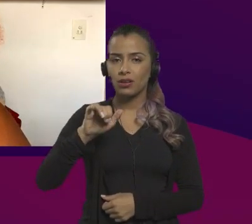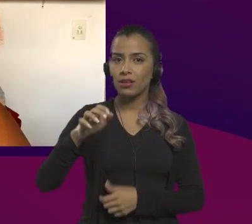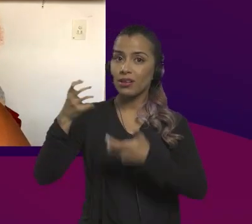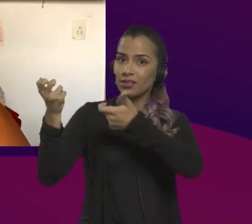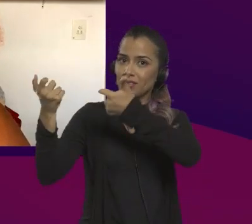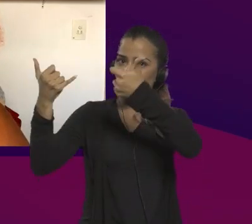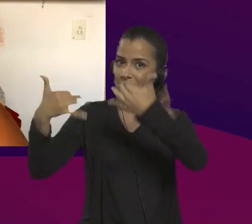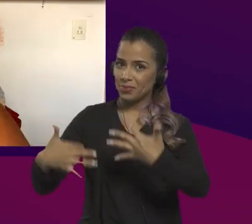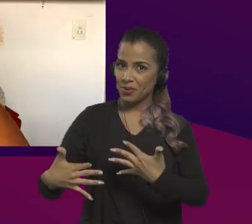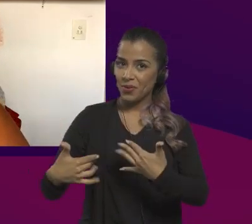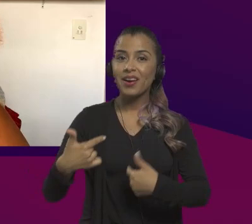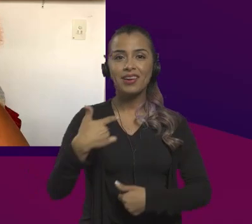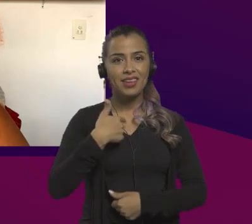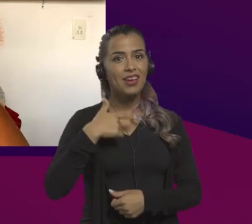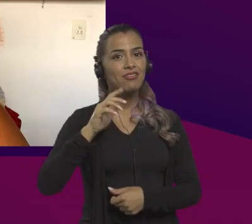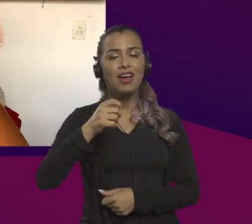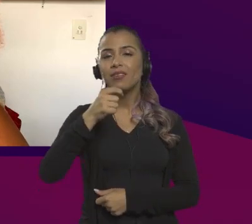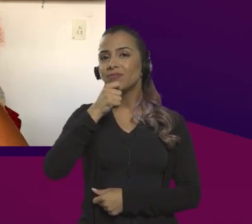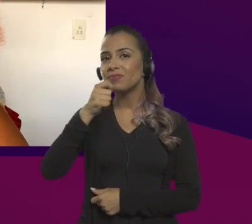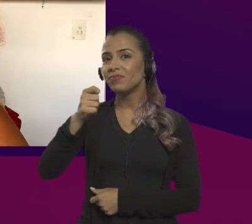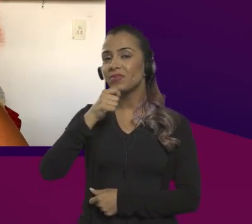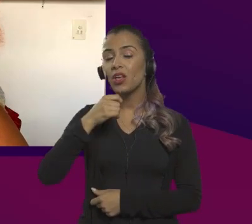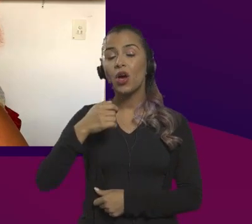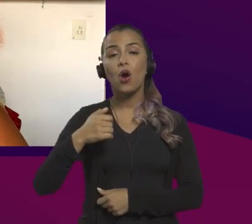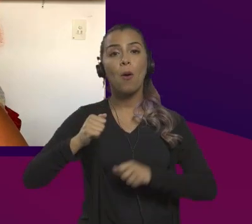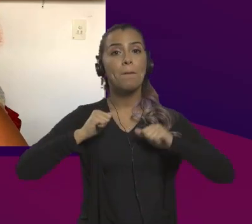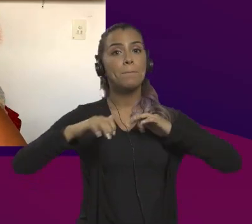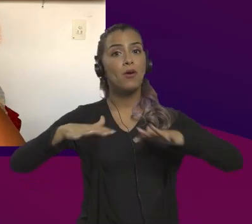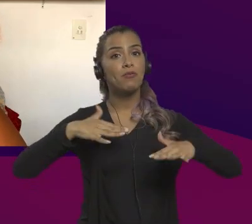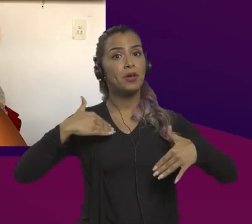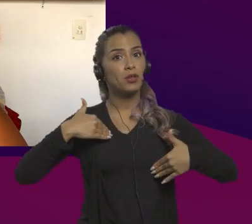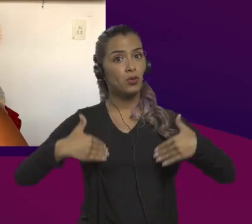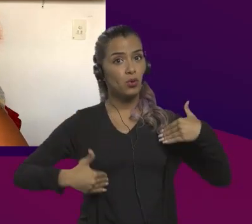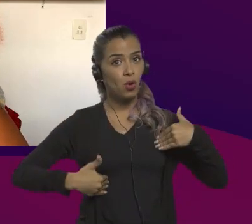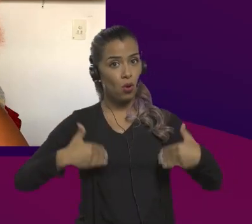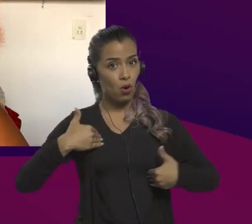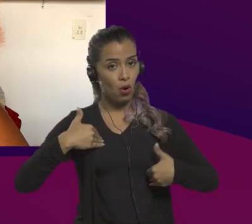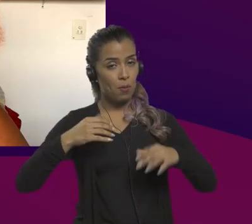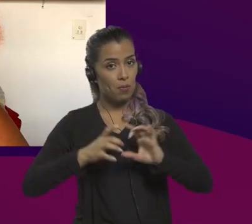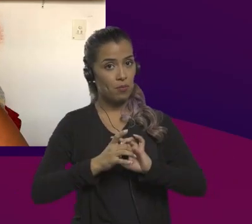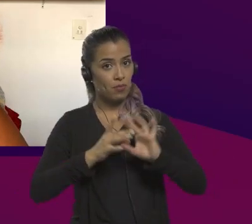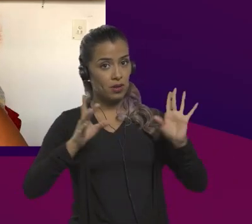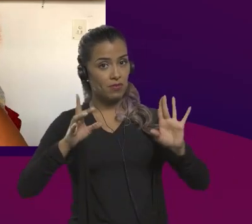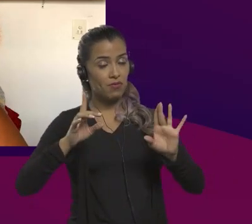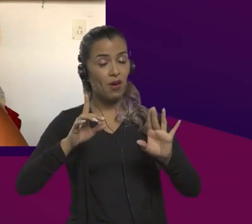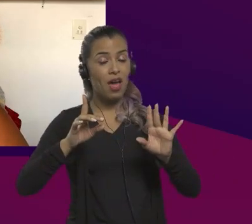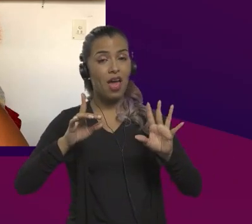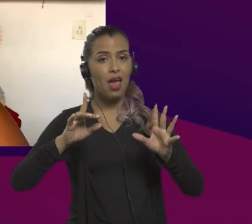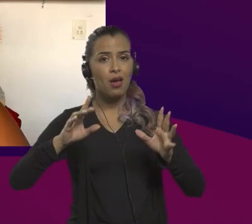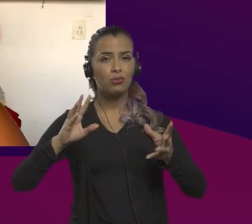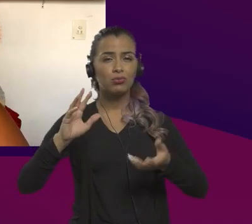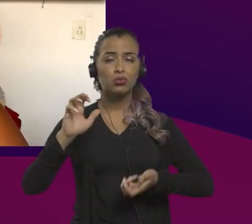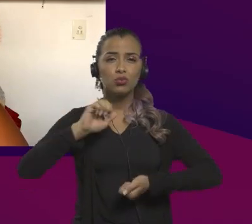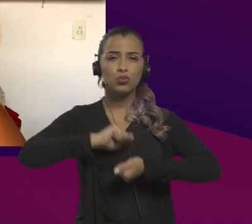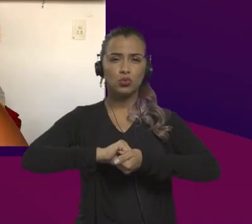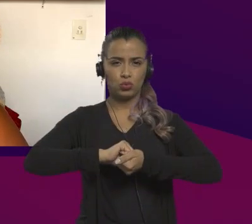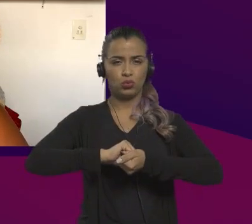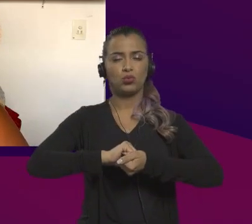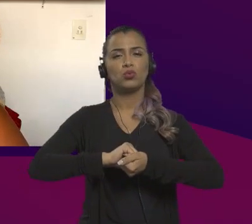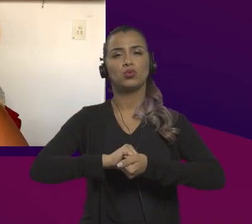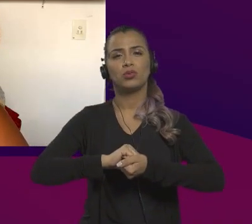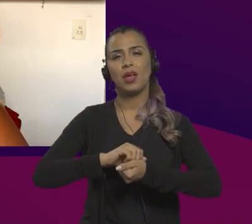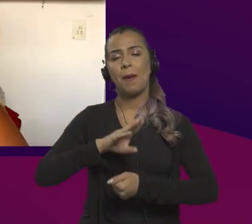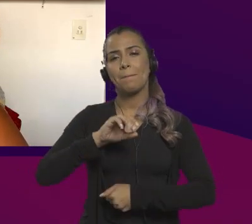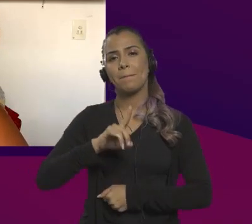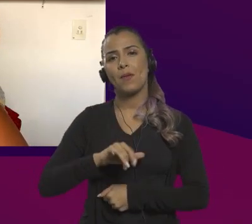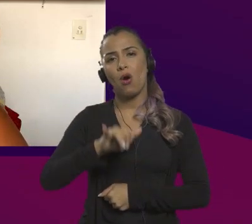tinha falado para ela na entrevista. O movimento Corpo Livre, ele é a junção do movimento Body Positive e do Body Neutrality, que é porque a gente não é só, ah, corpo